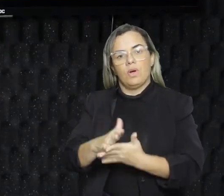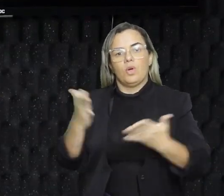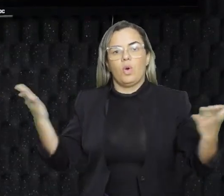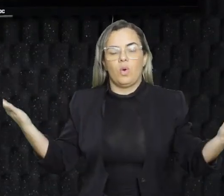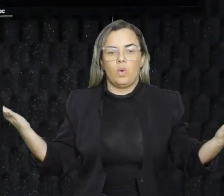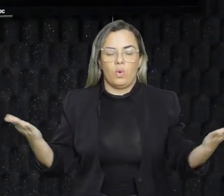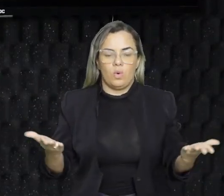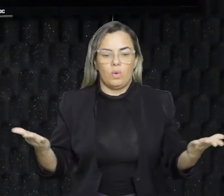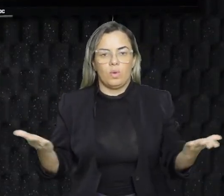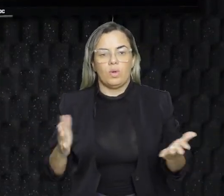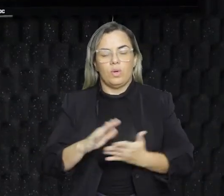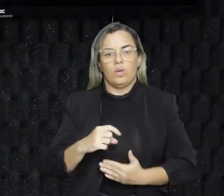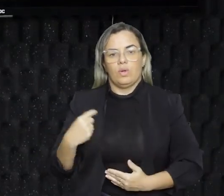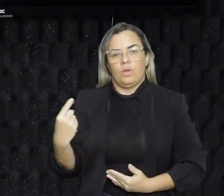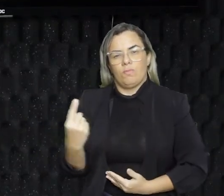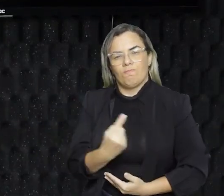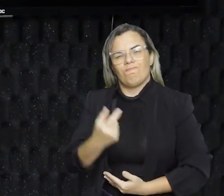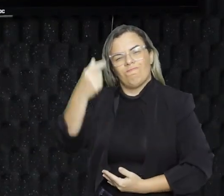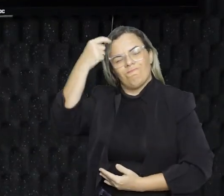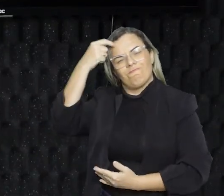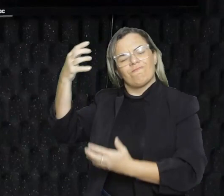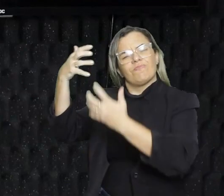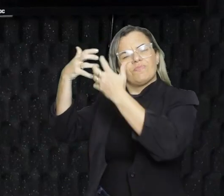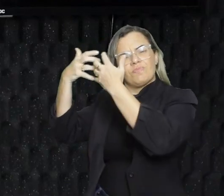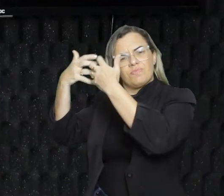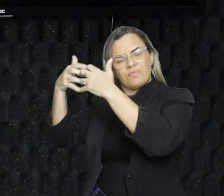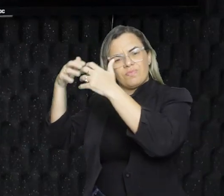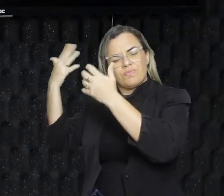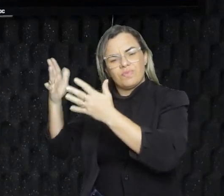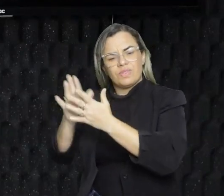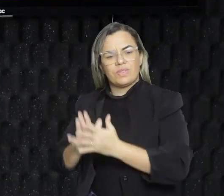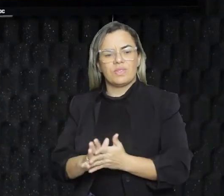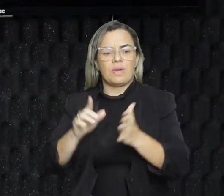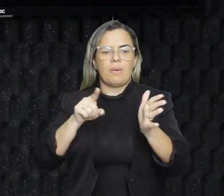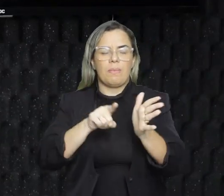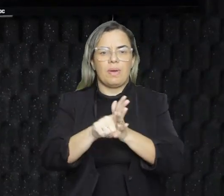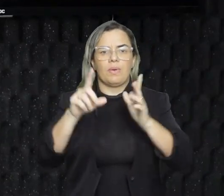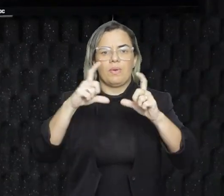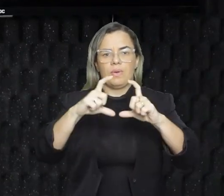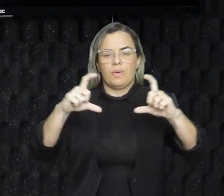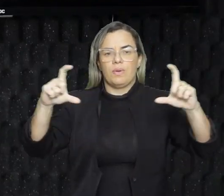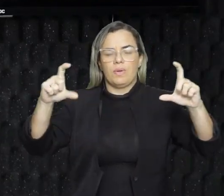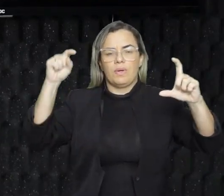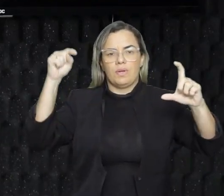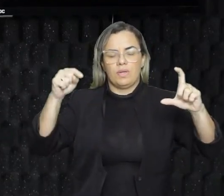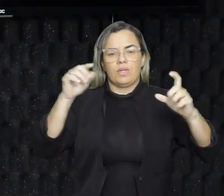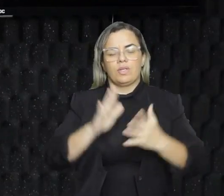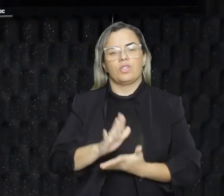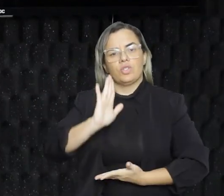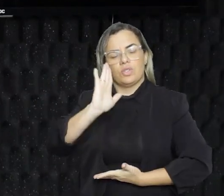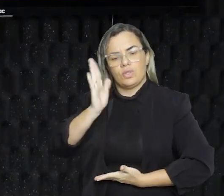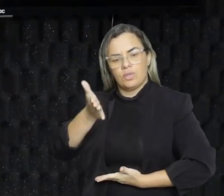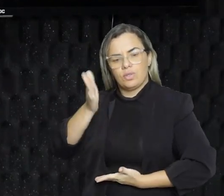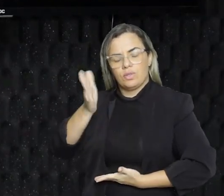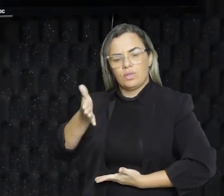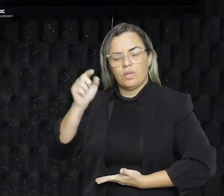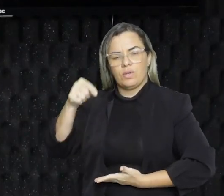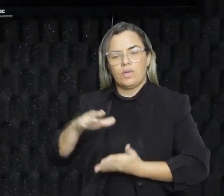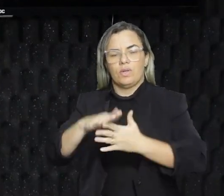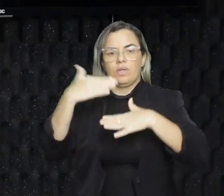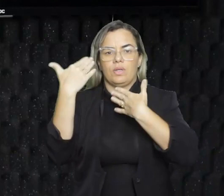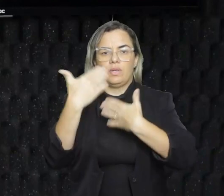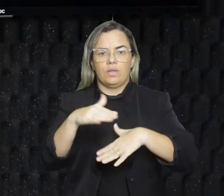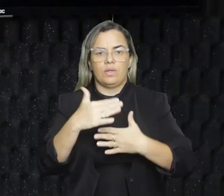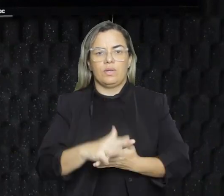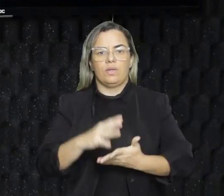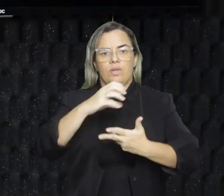hoje, nós iremos refletir sobre um item em questão que já foi abordado em uma das provas